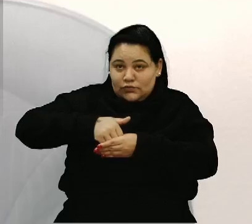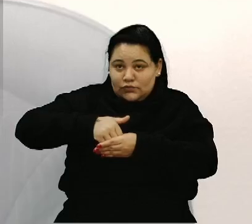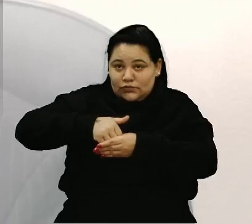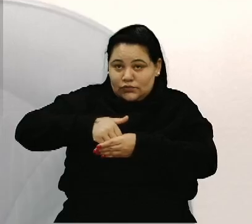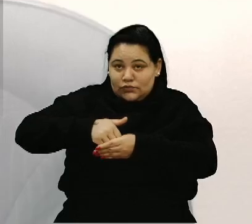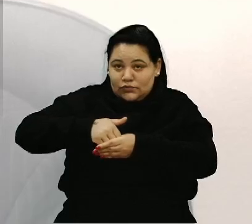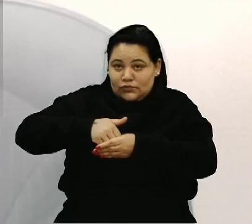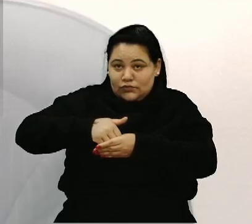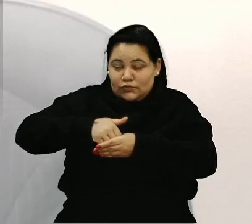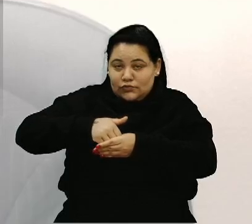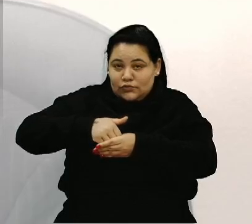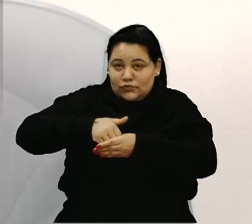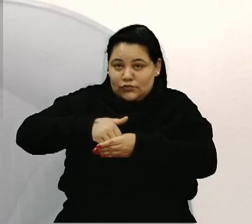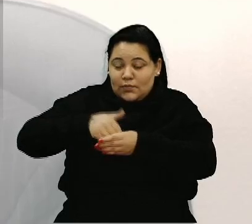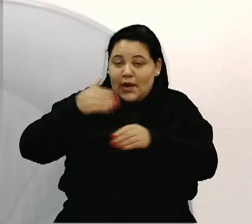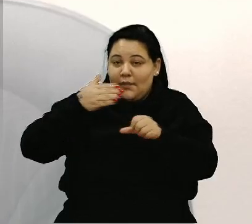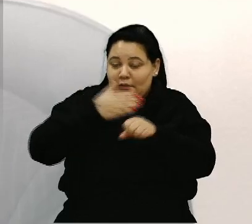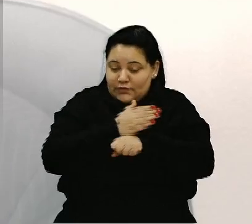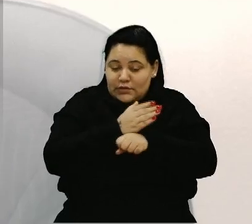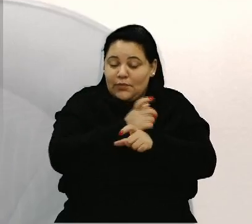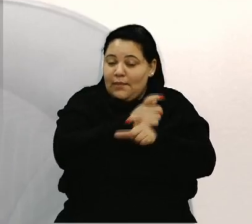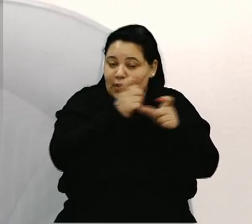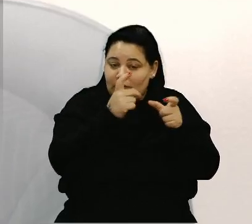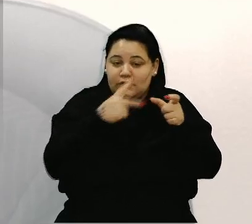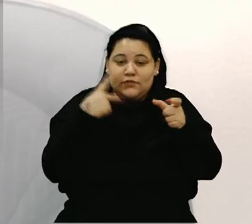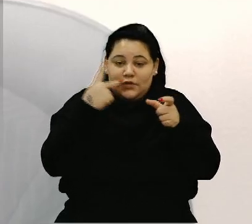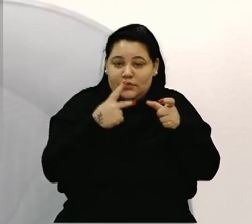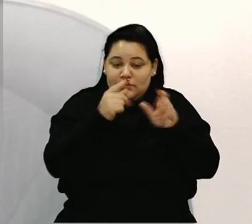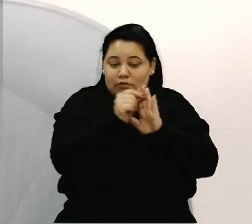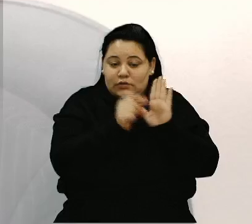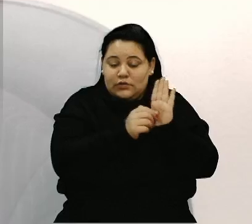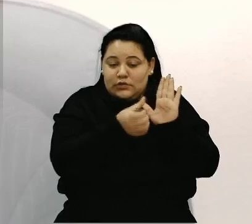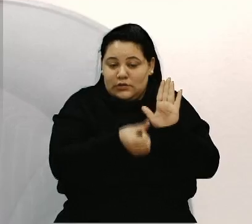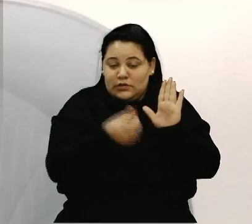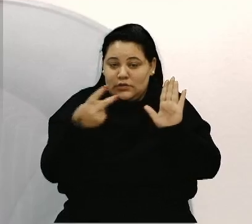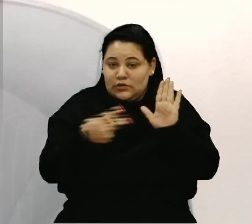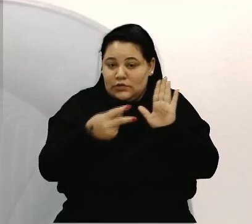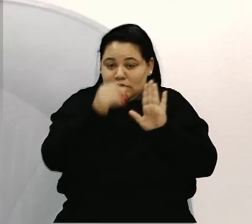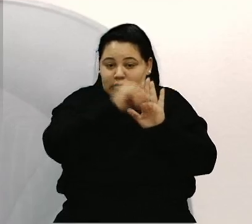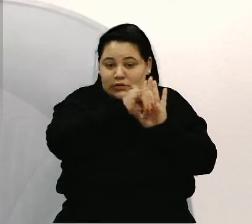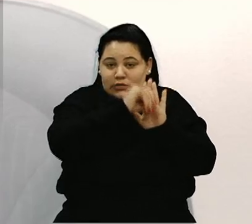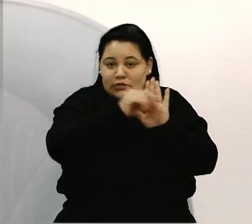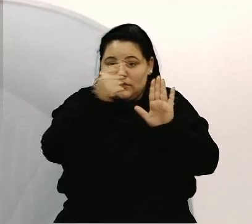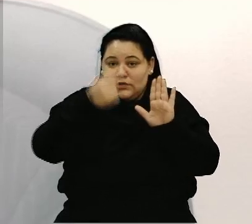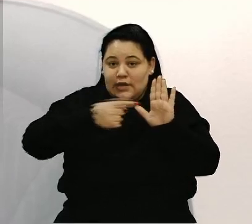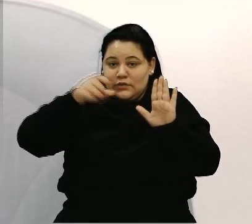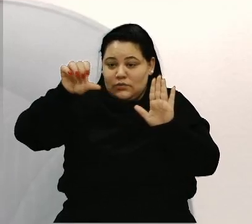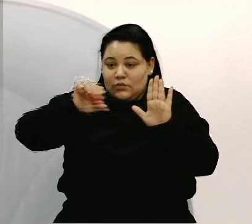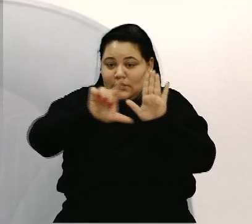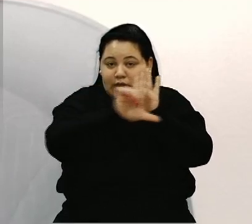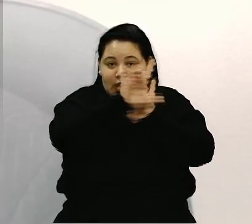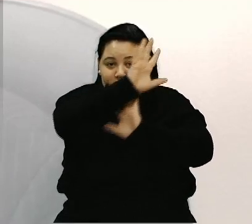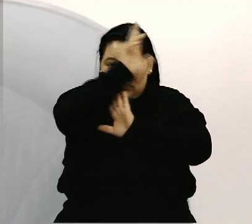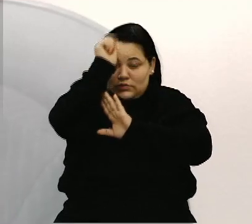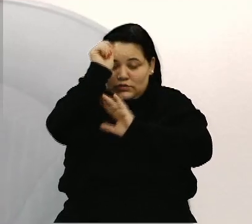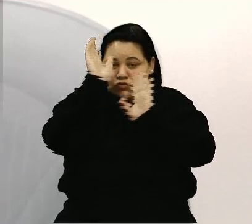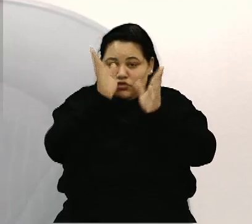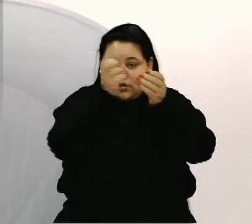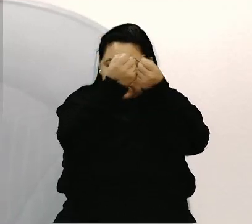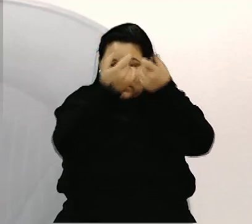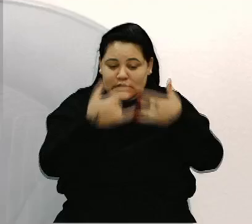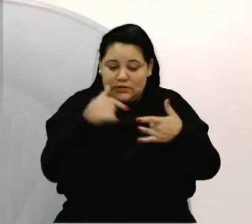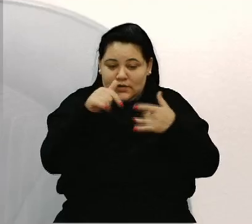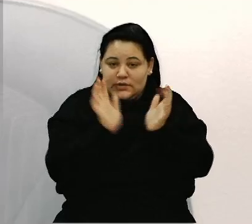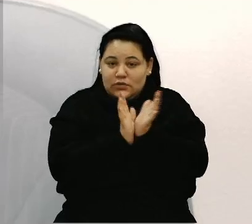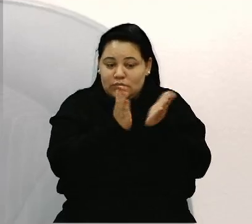sua aprovação, consoante dispõe artigo 62, inciso 19º da Lei Orgânica do Município. Face ao exposto, essa comissão,